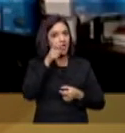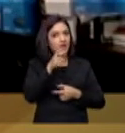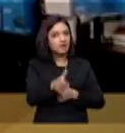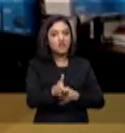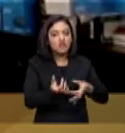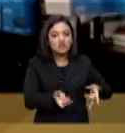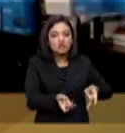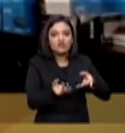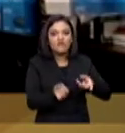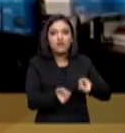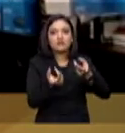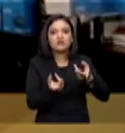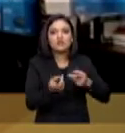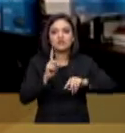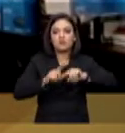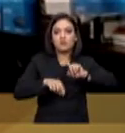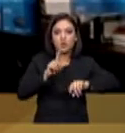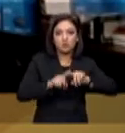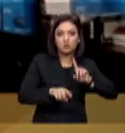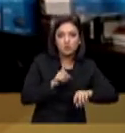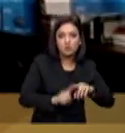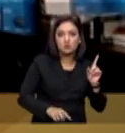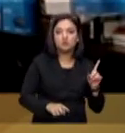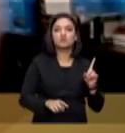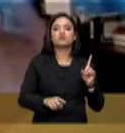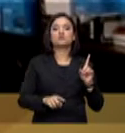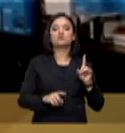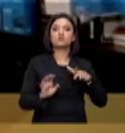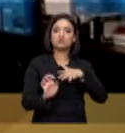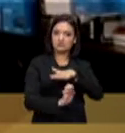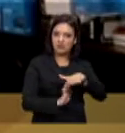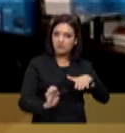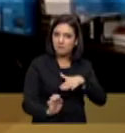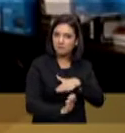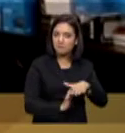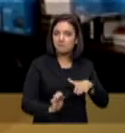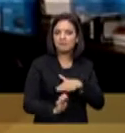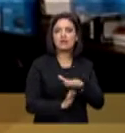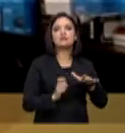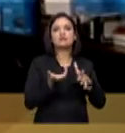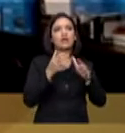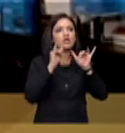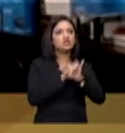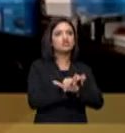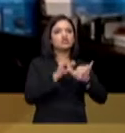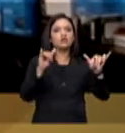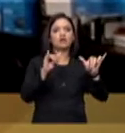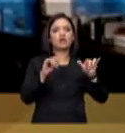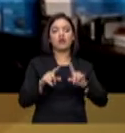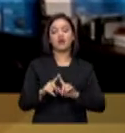comercializar produtos e espaços, os produtos que são legítimos das empresas, a sua intenção de divulgar,